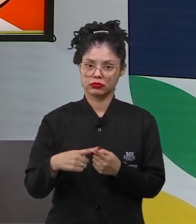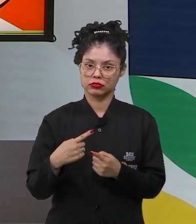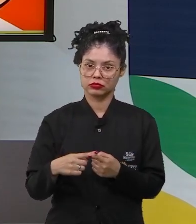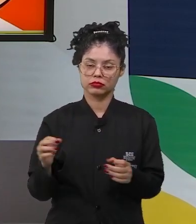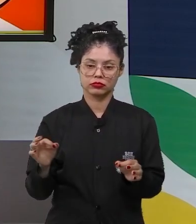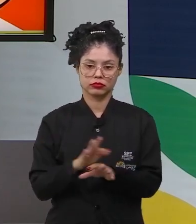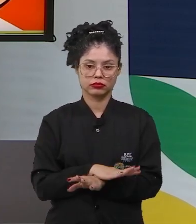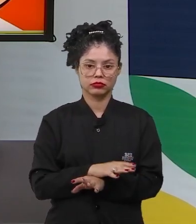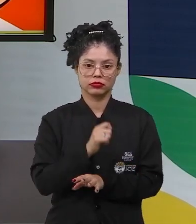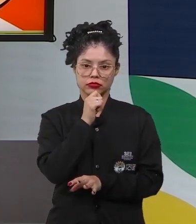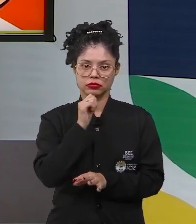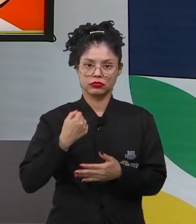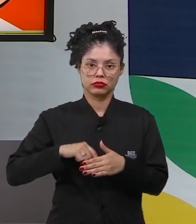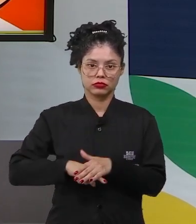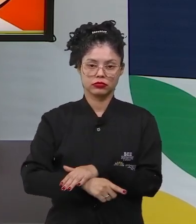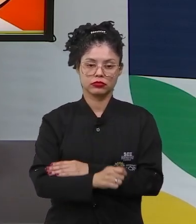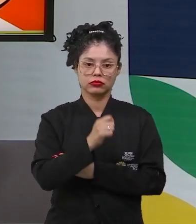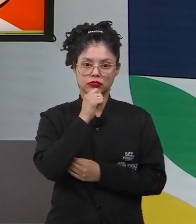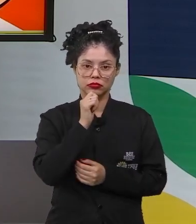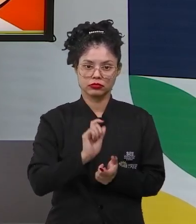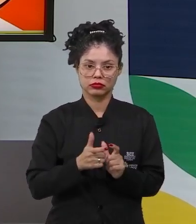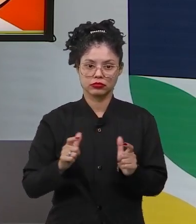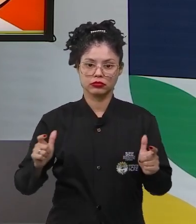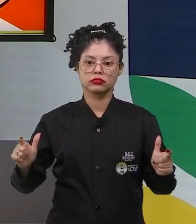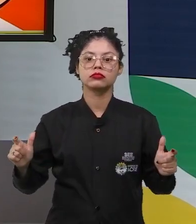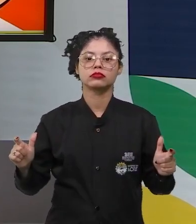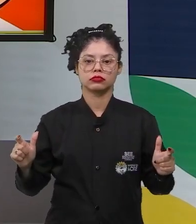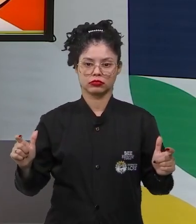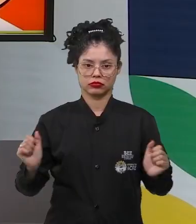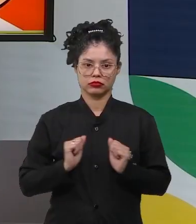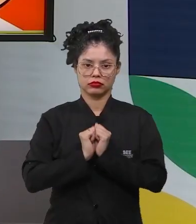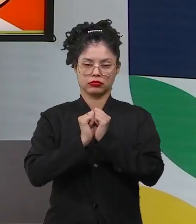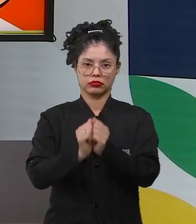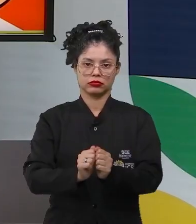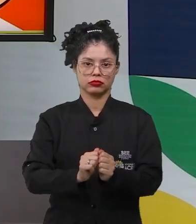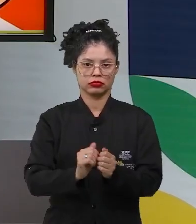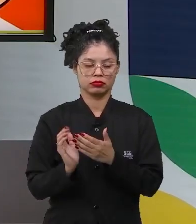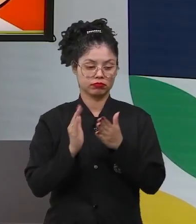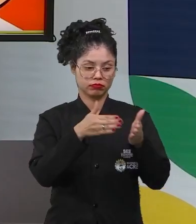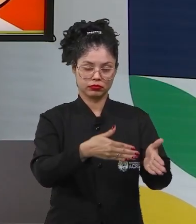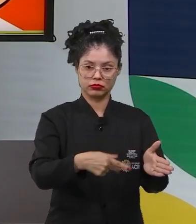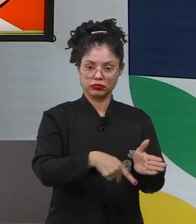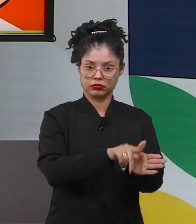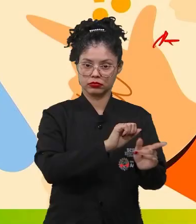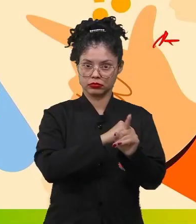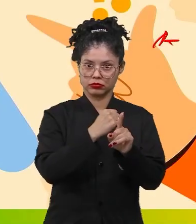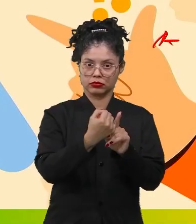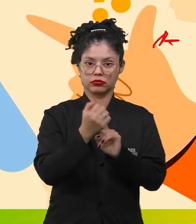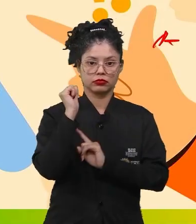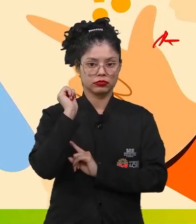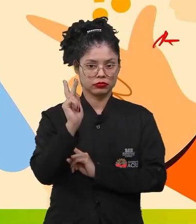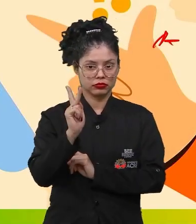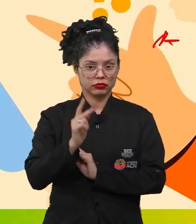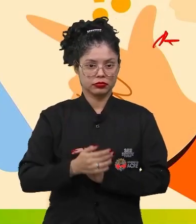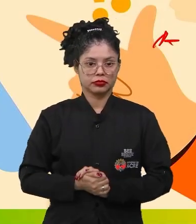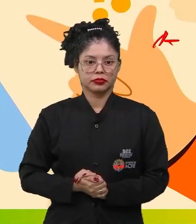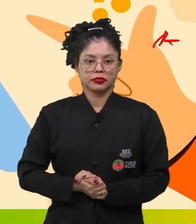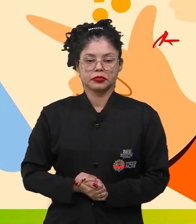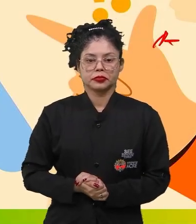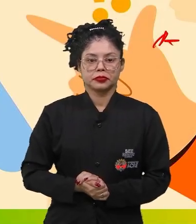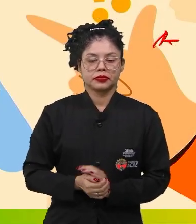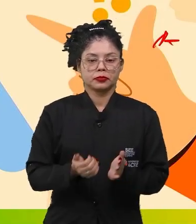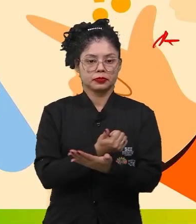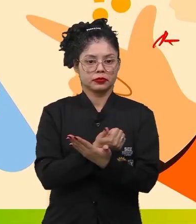racismo acabou ali se enraizando e crescendo junto com uma determinada sociedade, ok? Então,